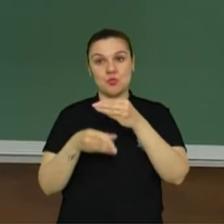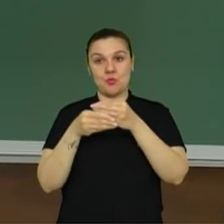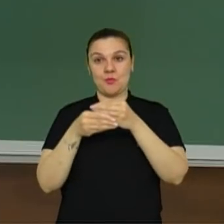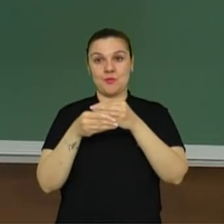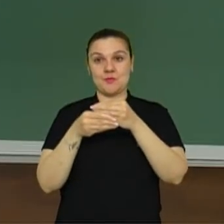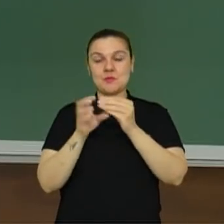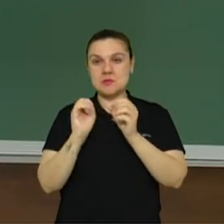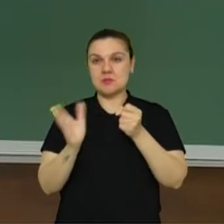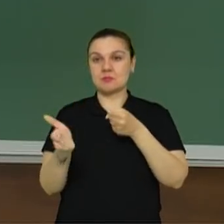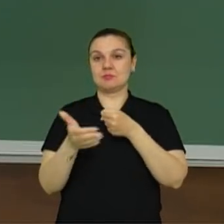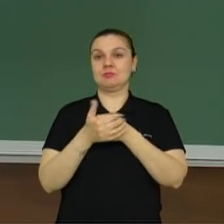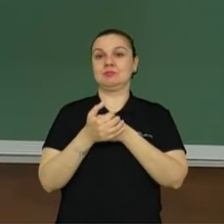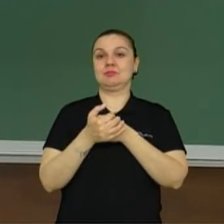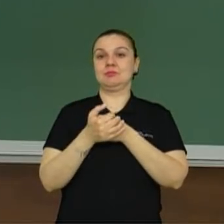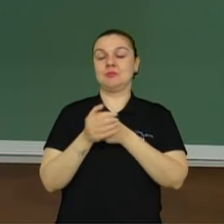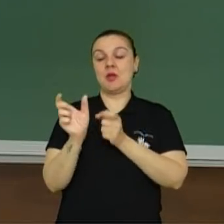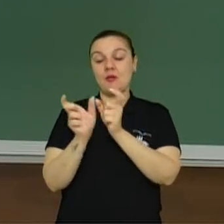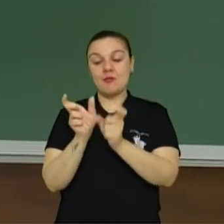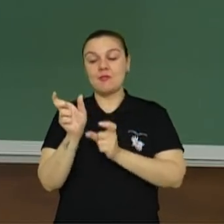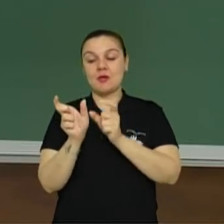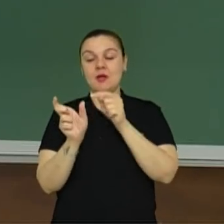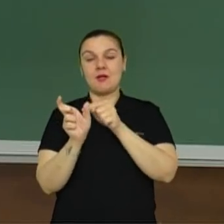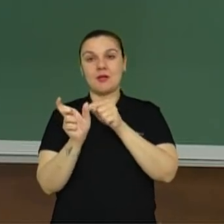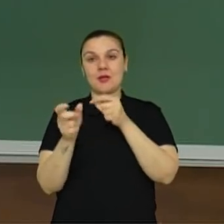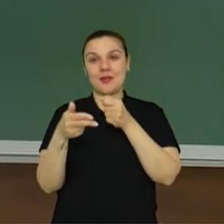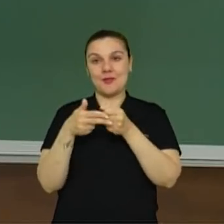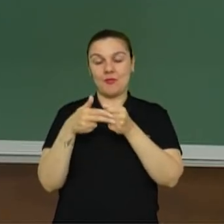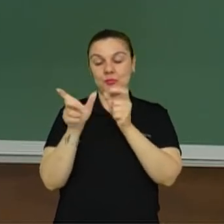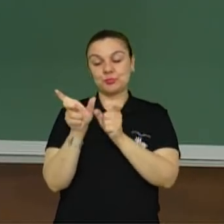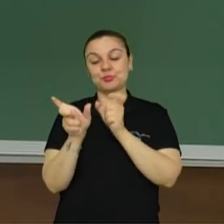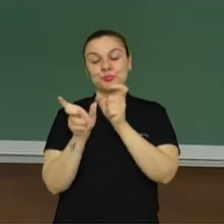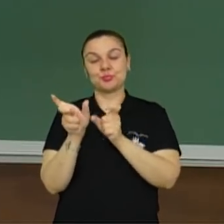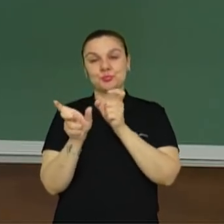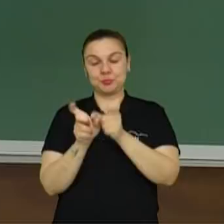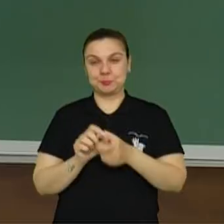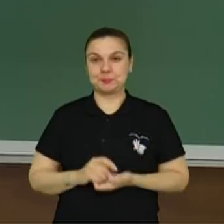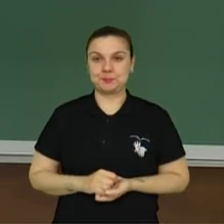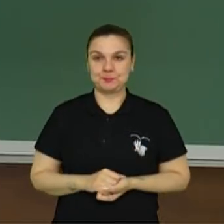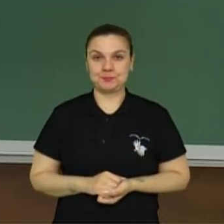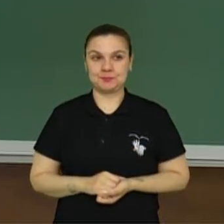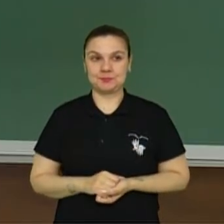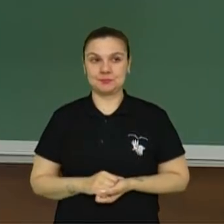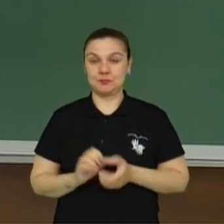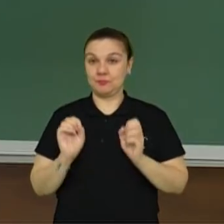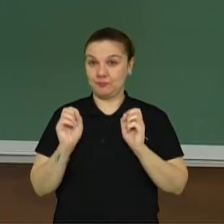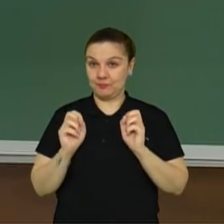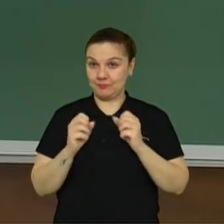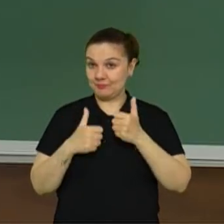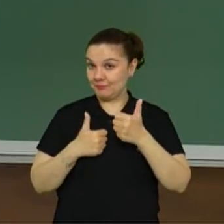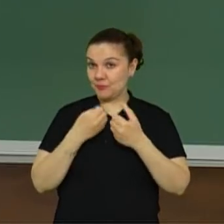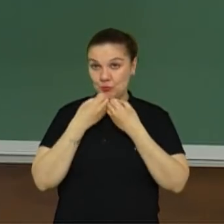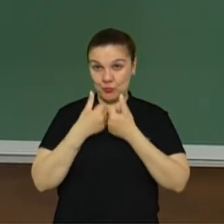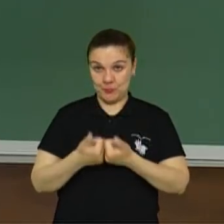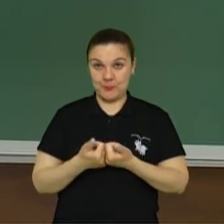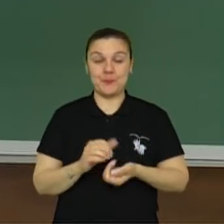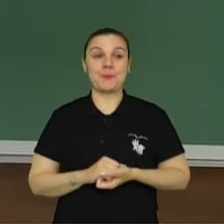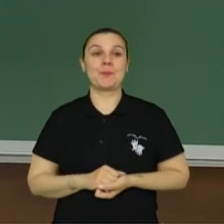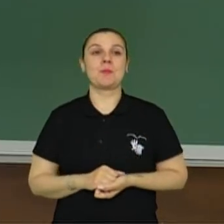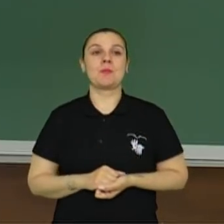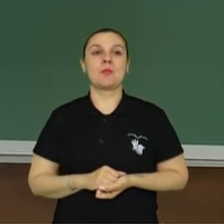composto, e a terminação verbal, né, uma forma de identificar, é o sujeito desinencial. Bacana?